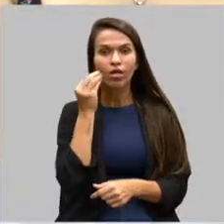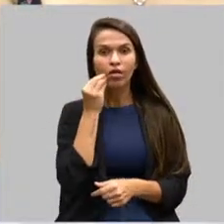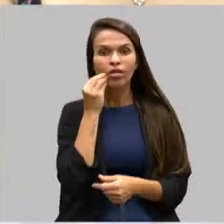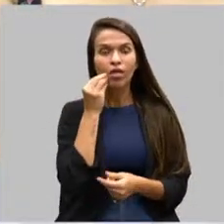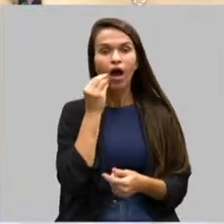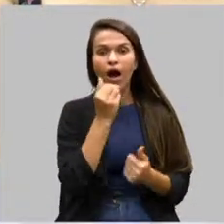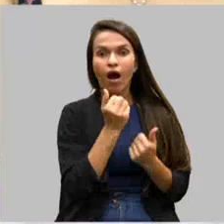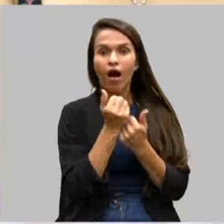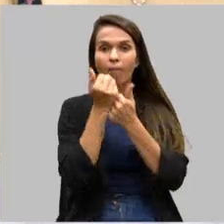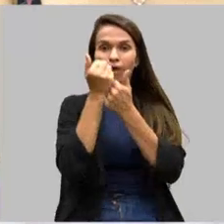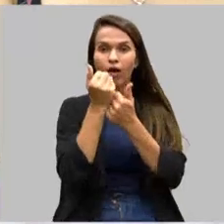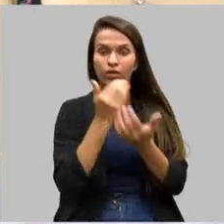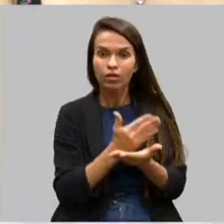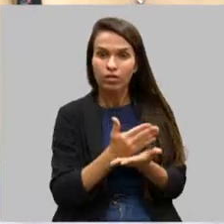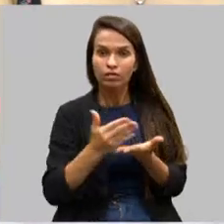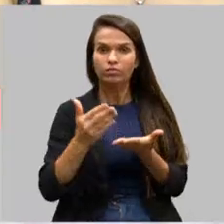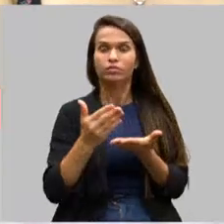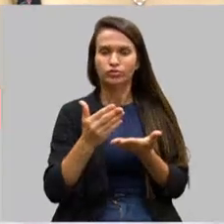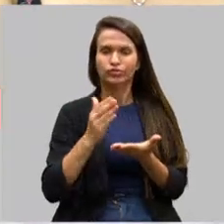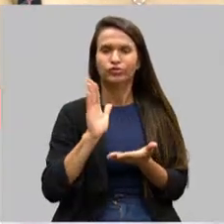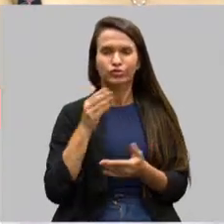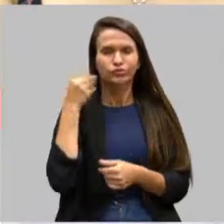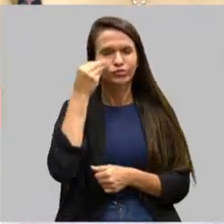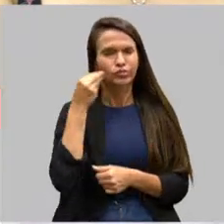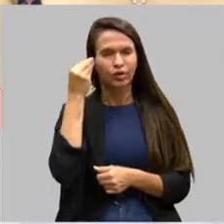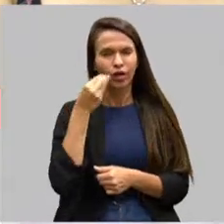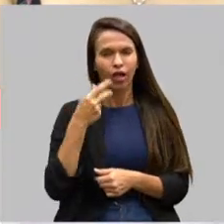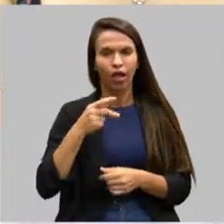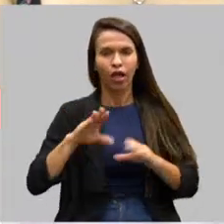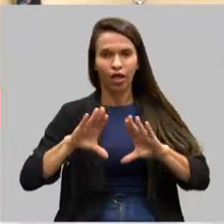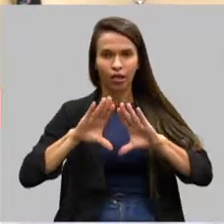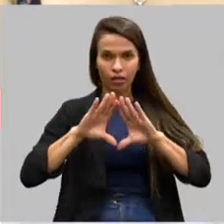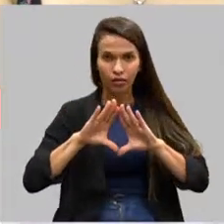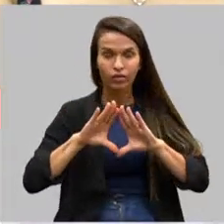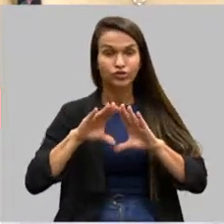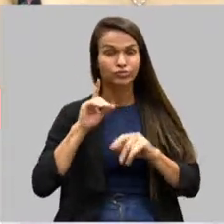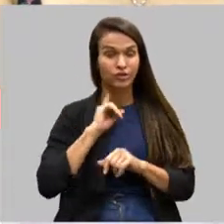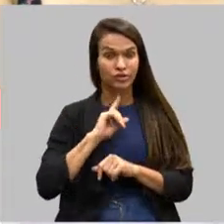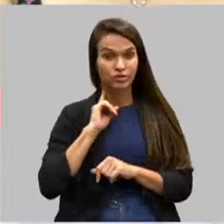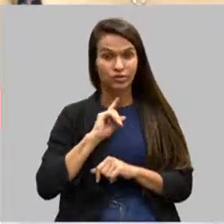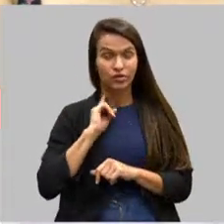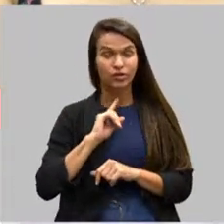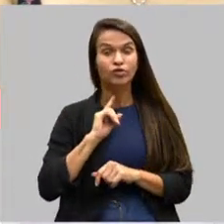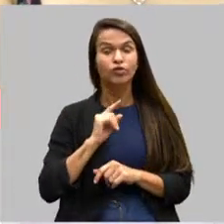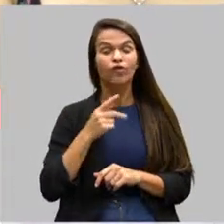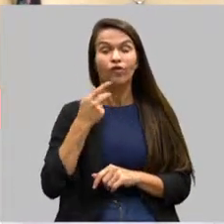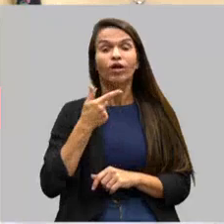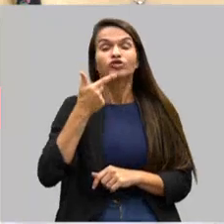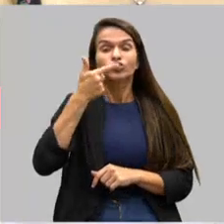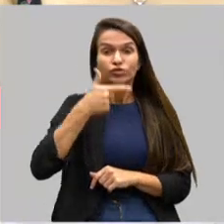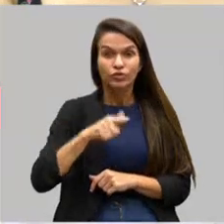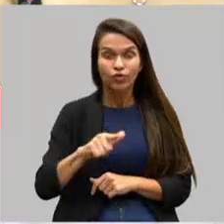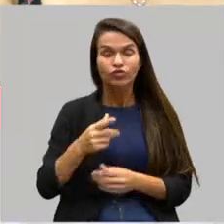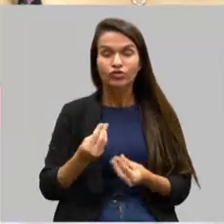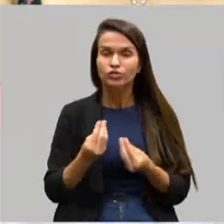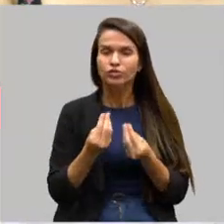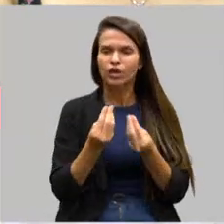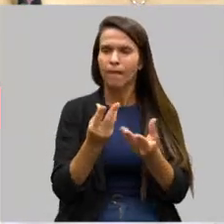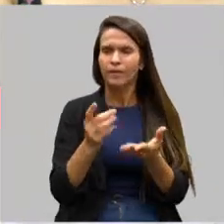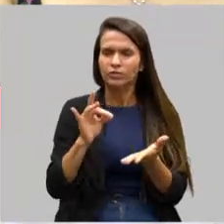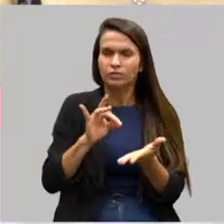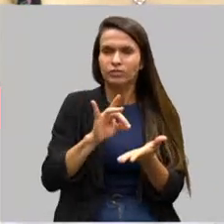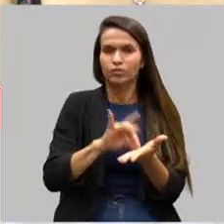nessa iniciativa pioneira da Assembleia Legislativa de Minas Gerais, volto a insistir, de entregar alguma coisa mais efetiva